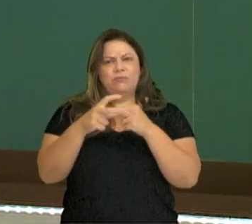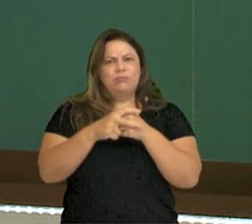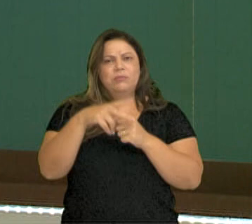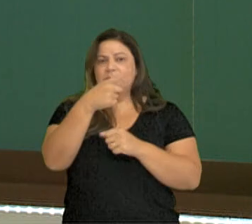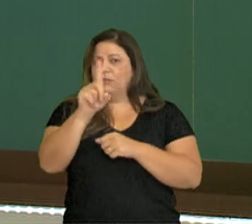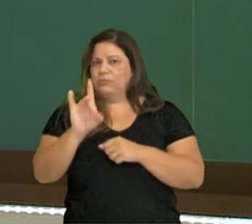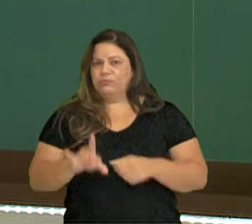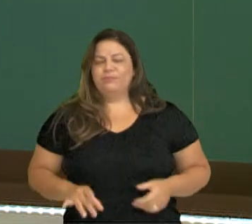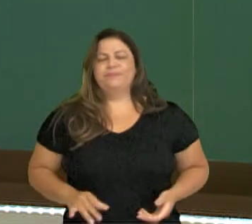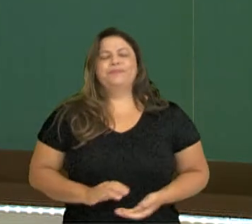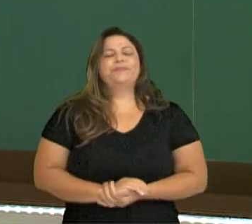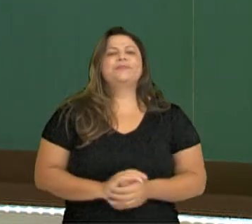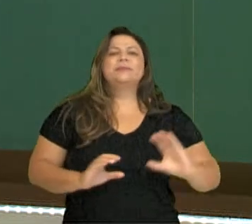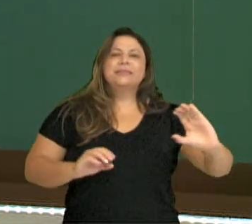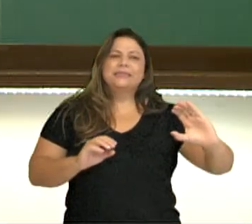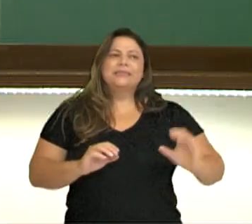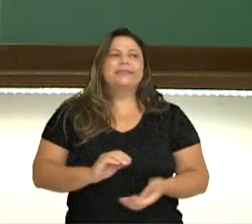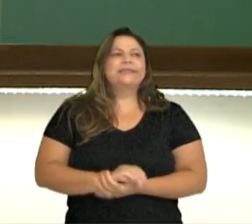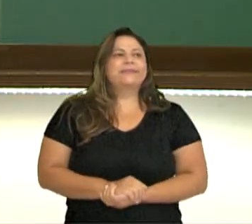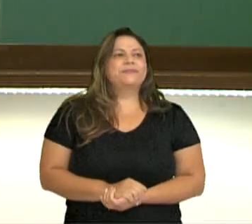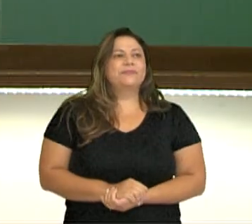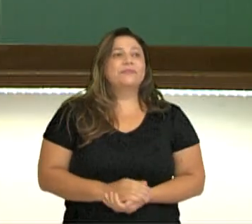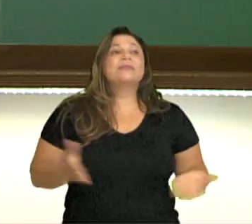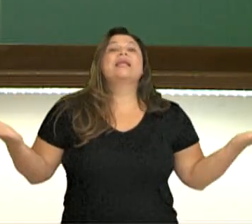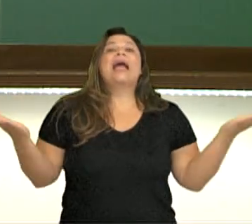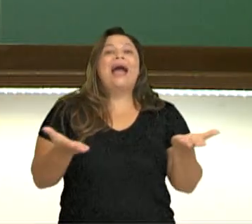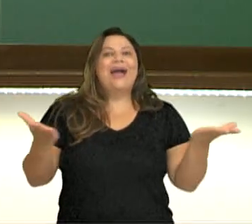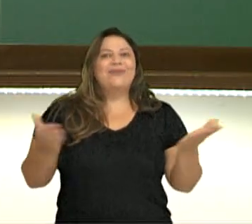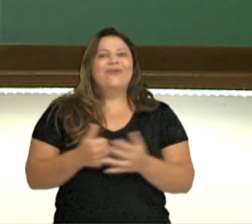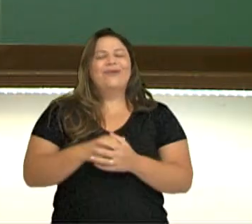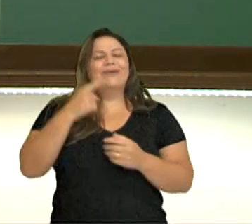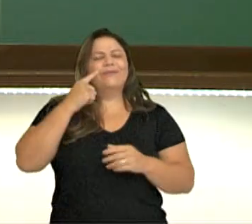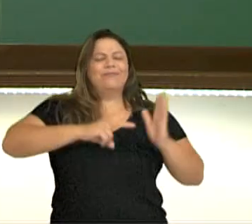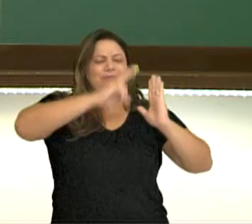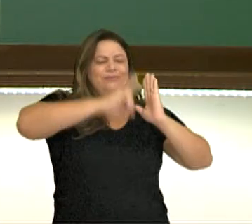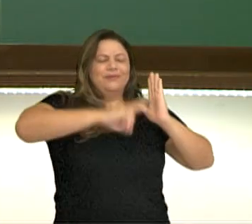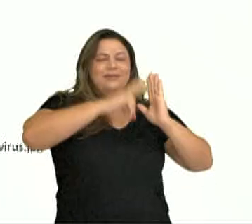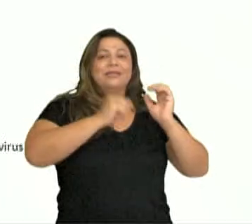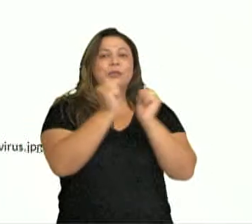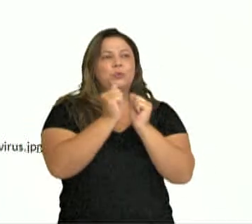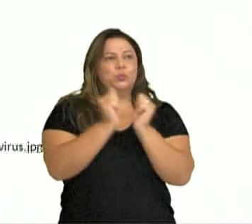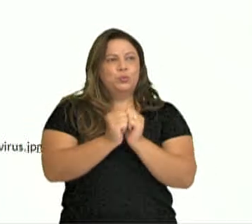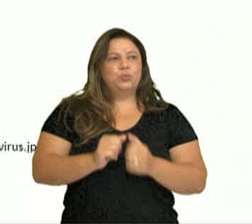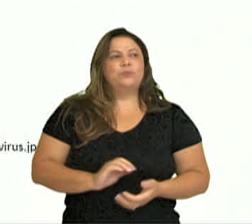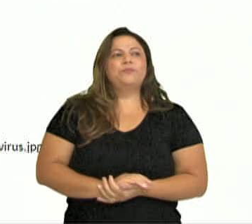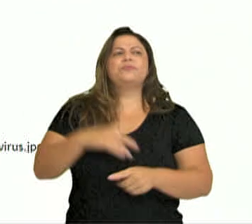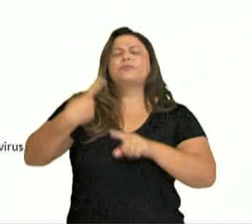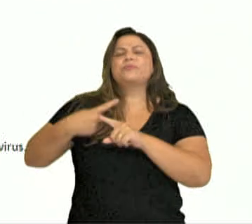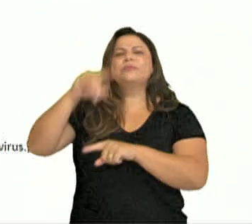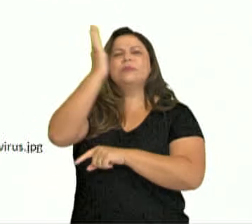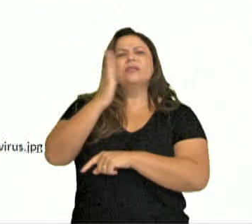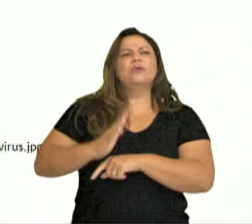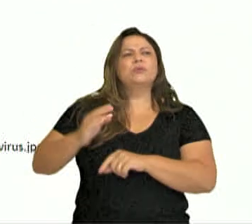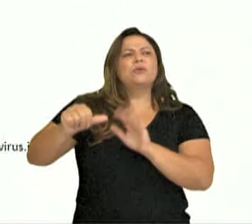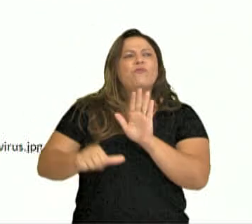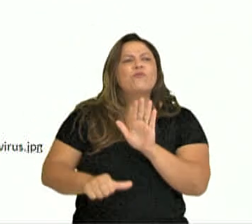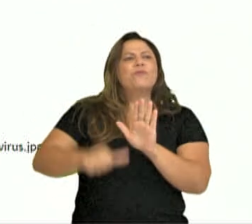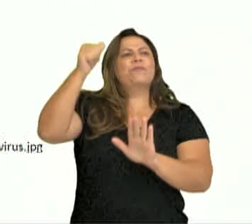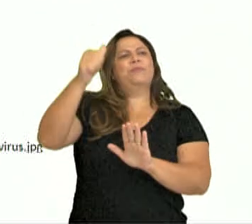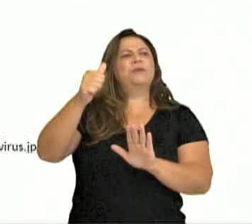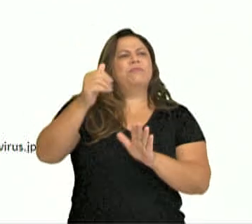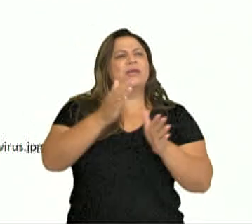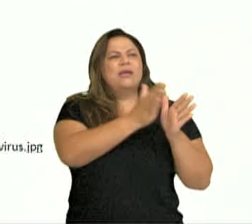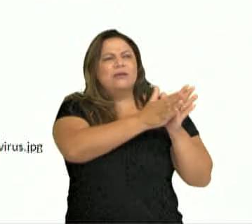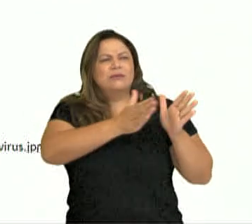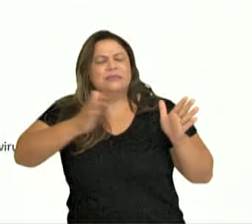C mesmo. Continuando aqui, gente, vamos ver essa reportagem junto? Vou ler com vocês, olha só. Por que o Brasil foi o primeiro a sequenciar